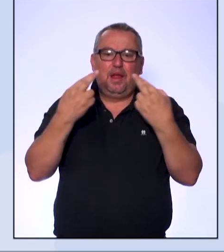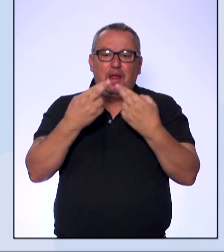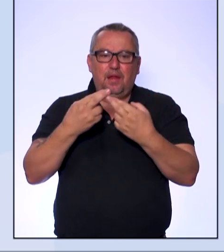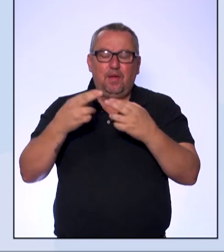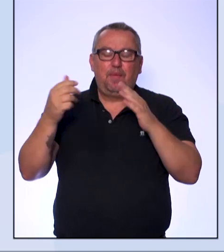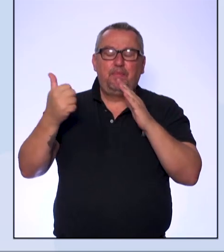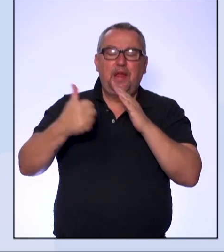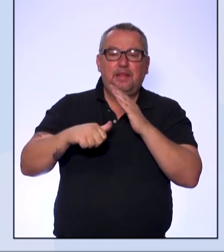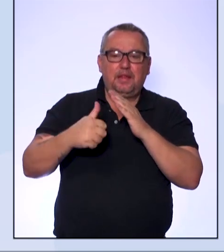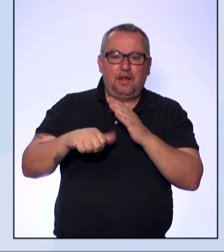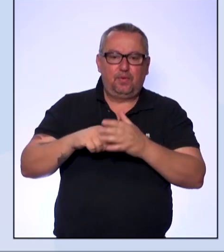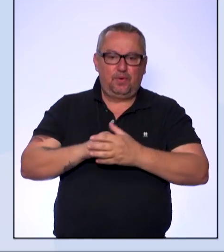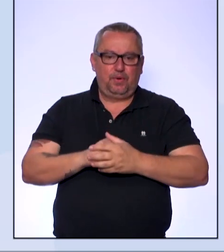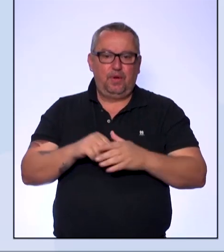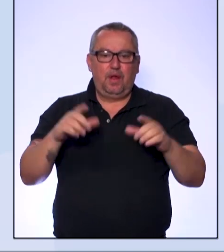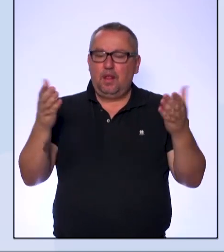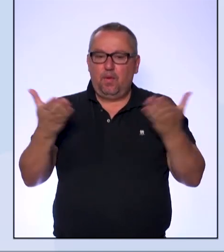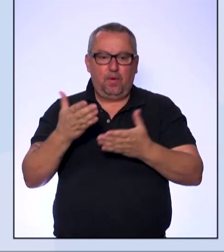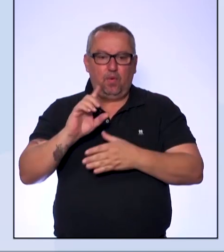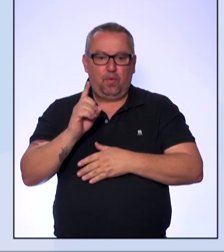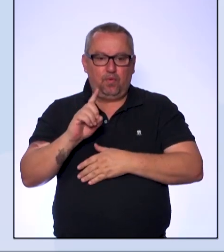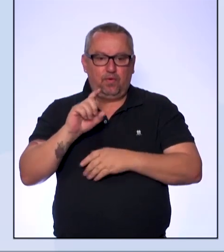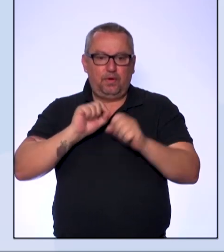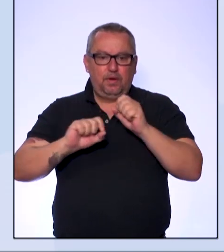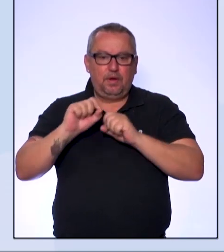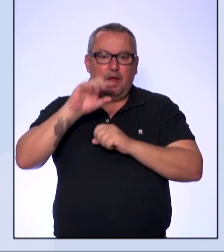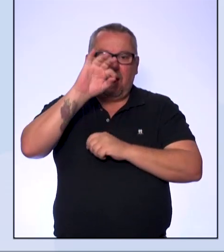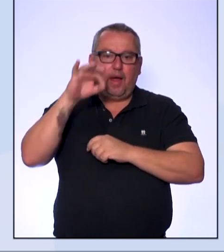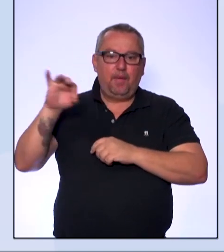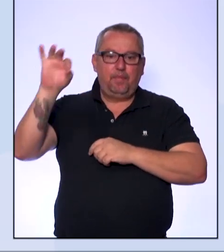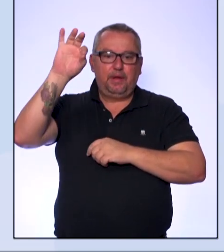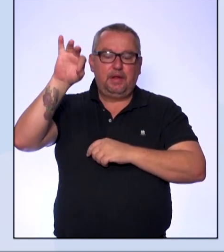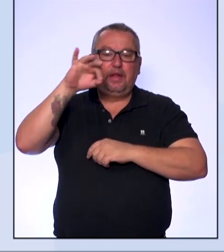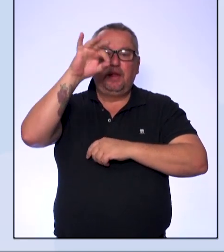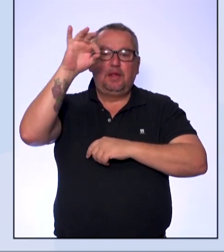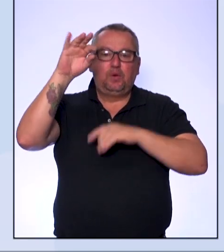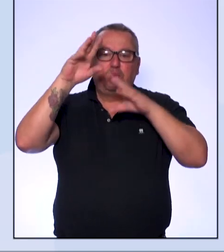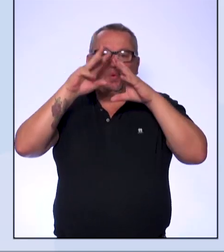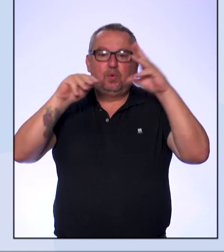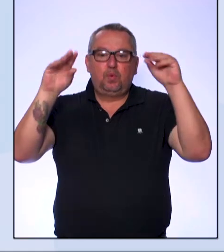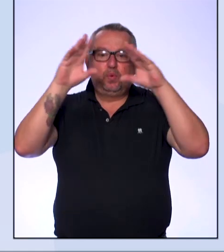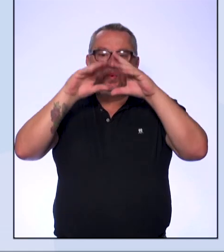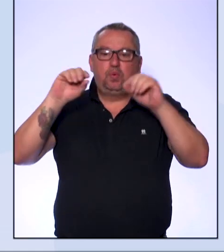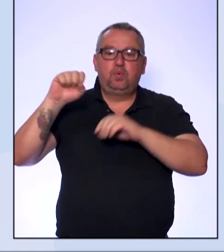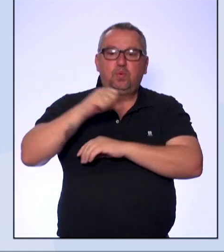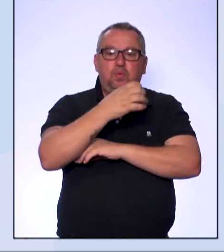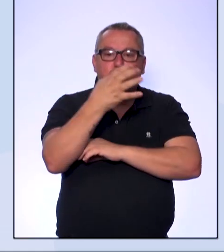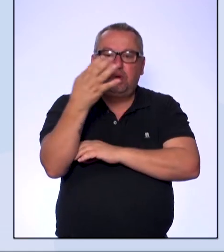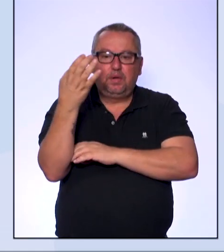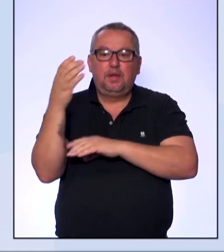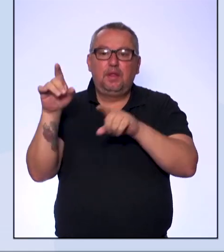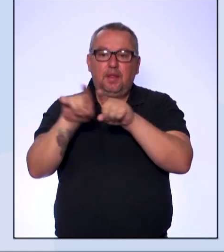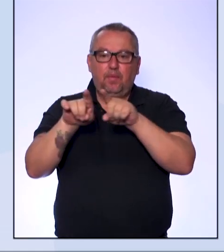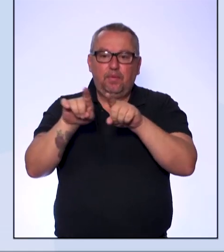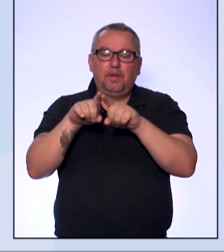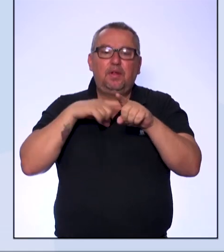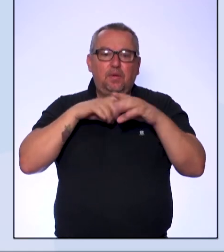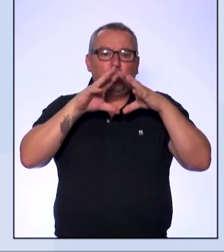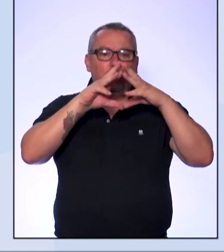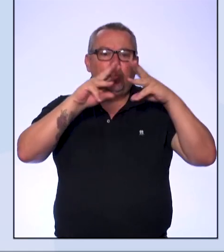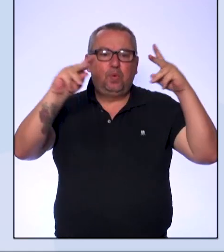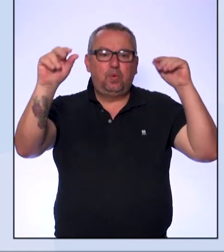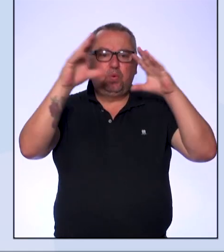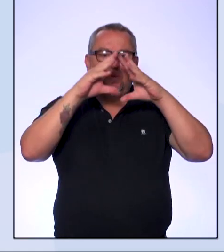ameaçado. Não é de hoje que as abelhas vêm sumindo no meio ambiente. Aliás, estão